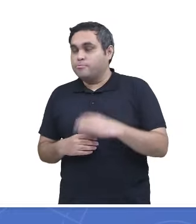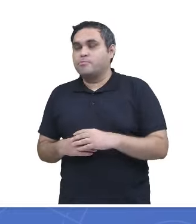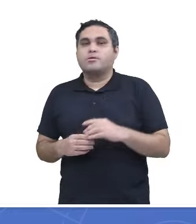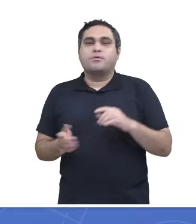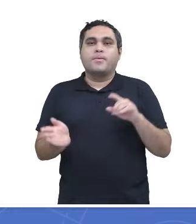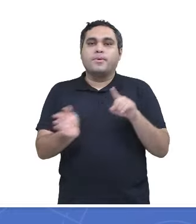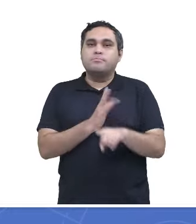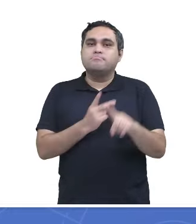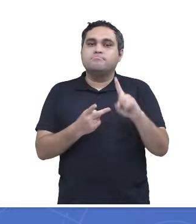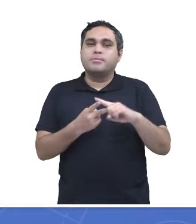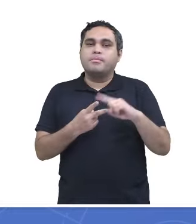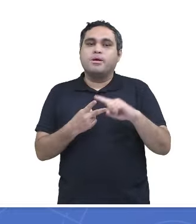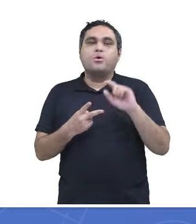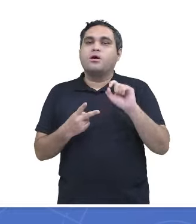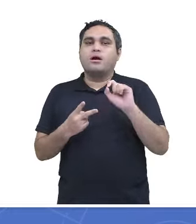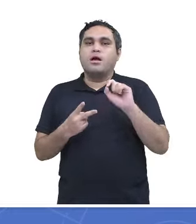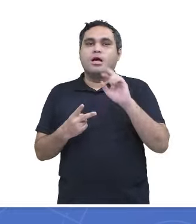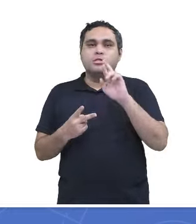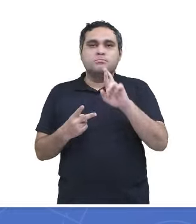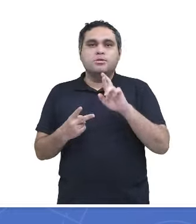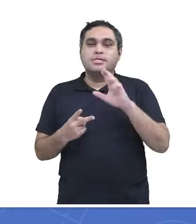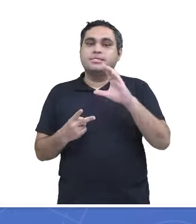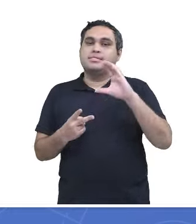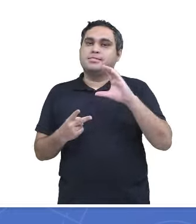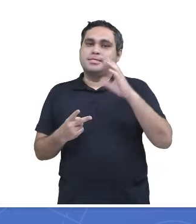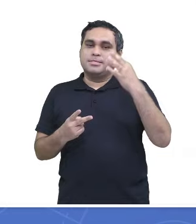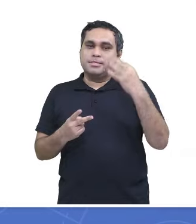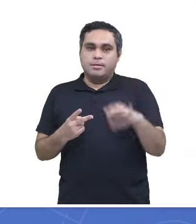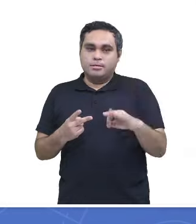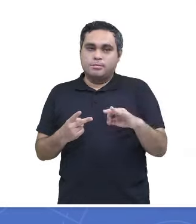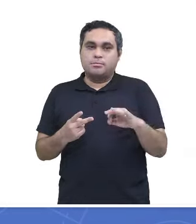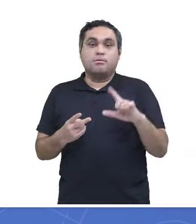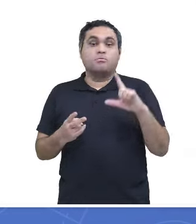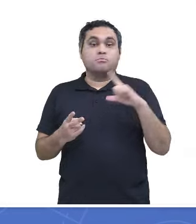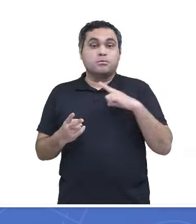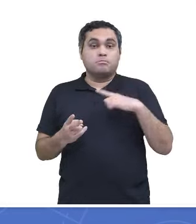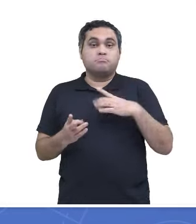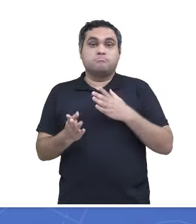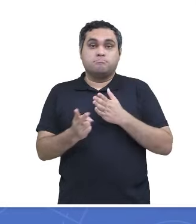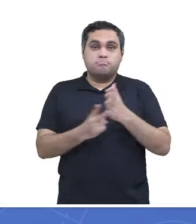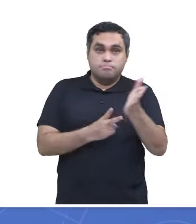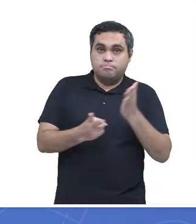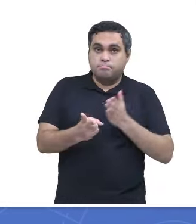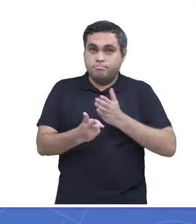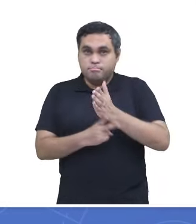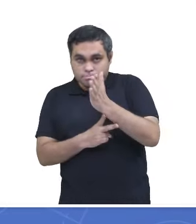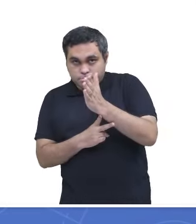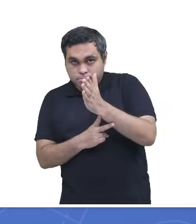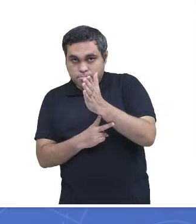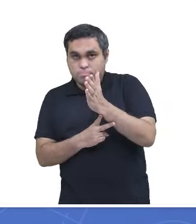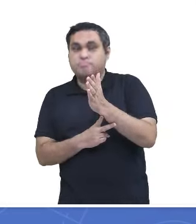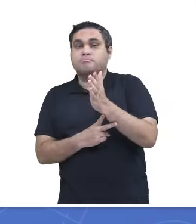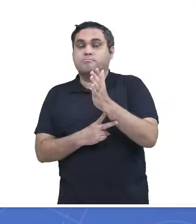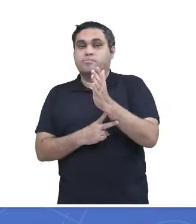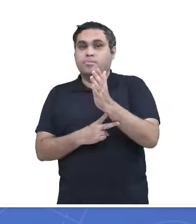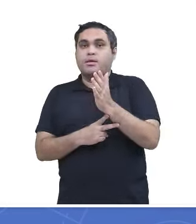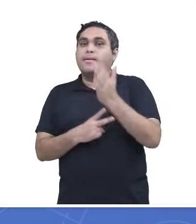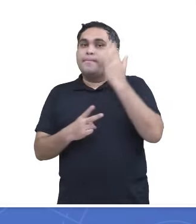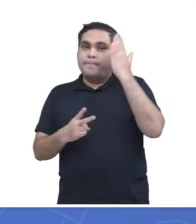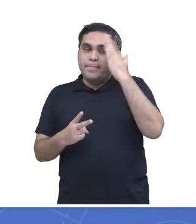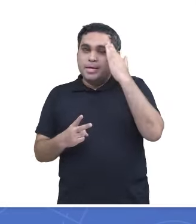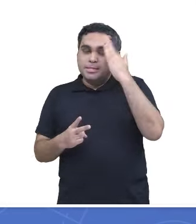resposta correta é a alternativa C. Há duas concepções comumente aplicadas para estabelecer a